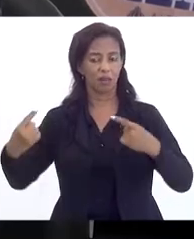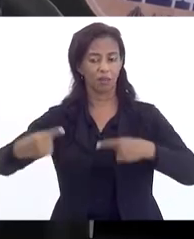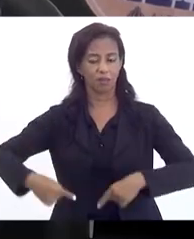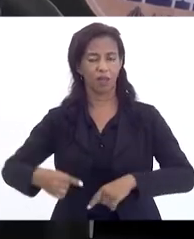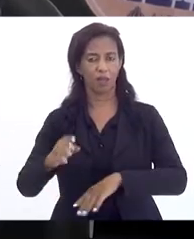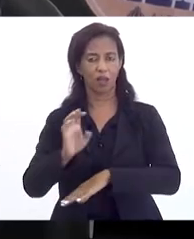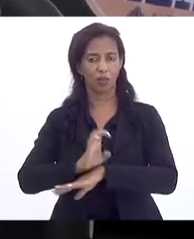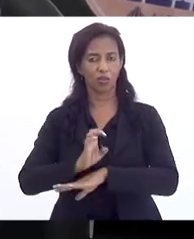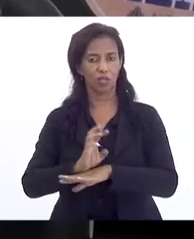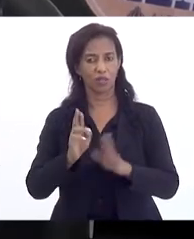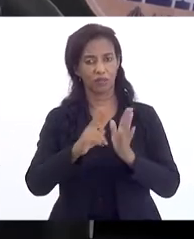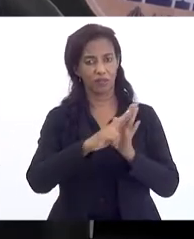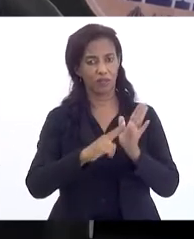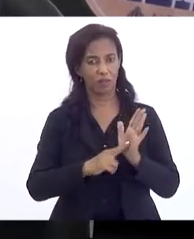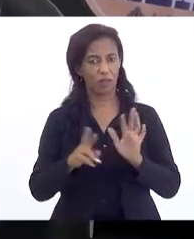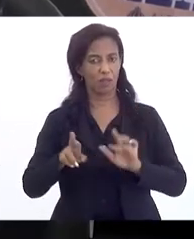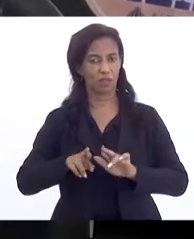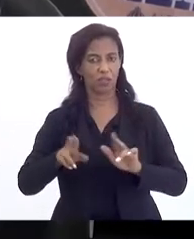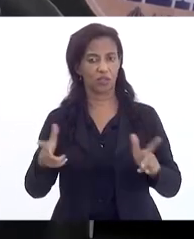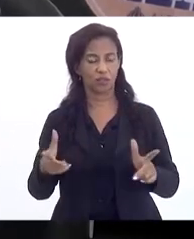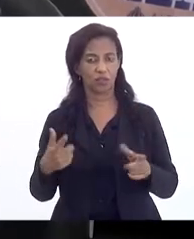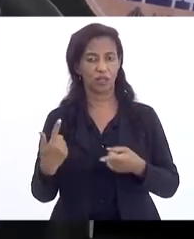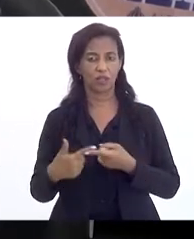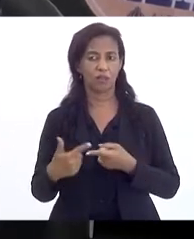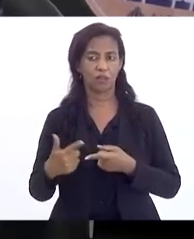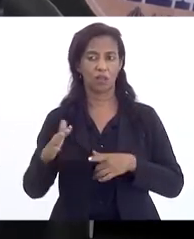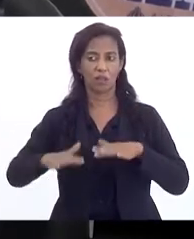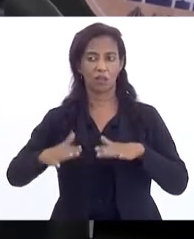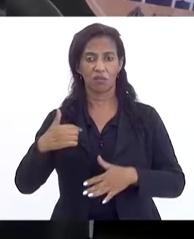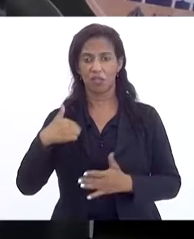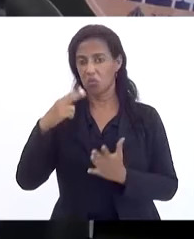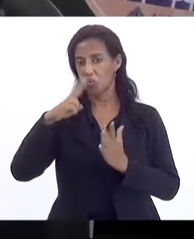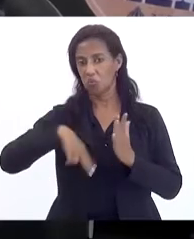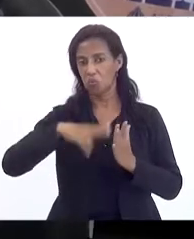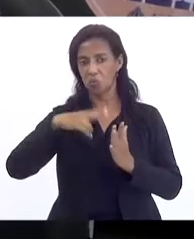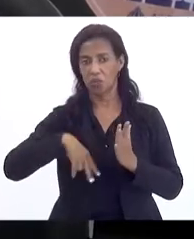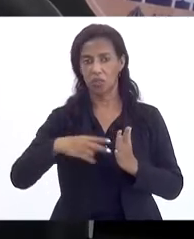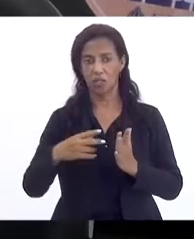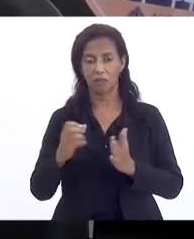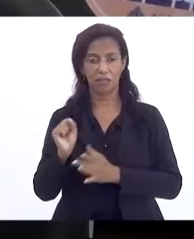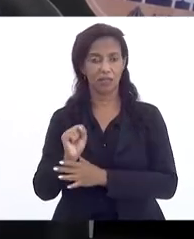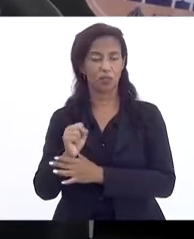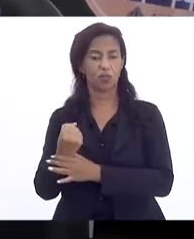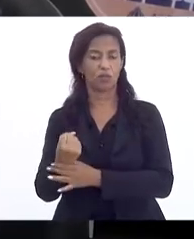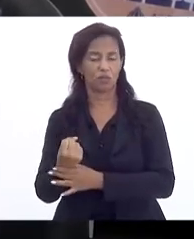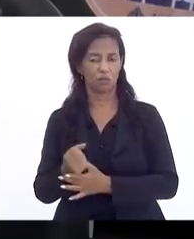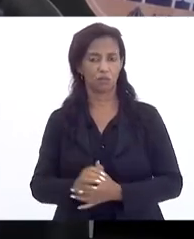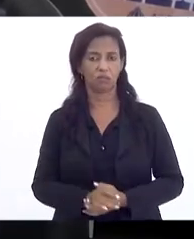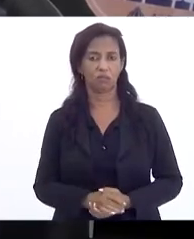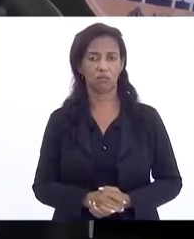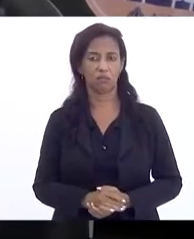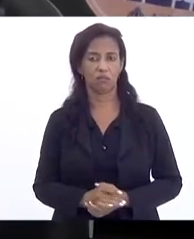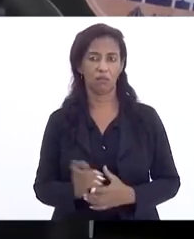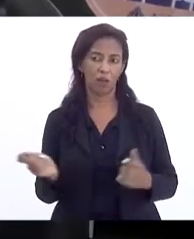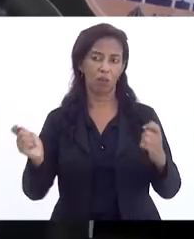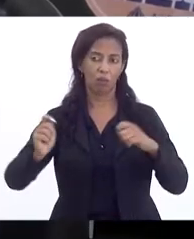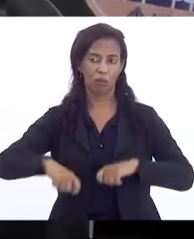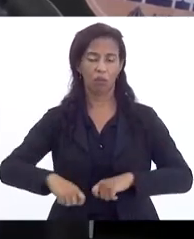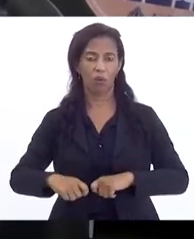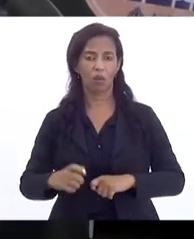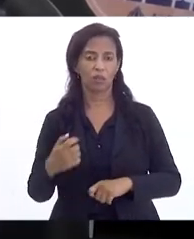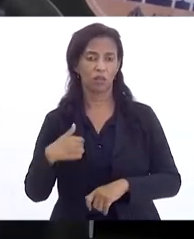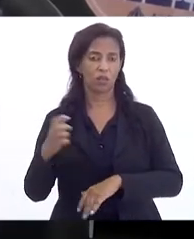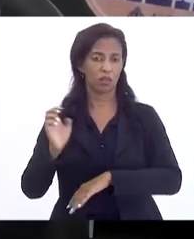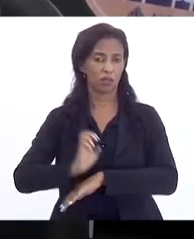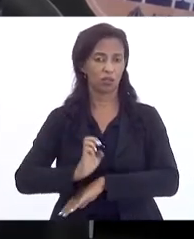uma regra específica, talvez pela questão, eu não li a justificativa, mas questão da segurança. Então é possível, no âmbito